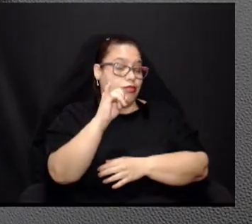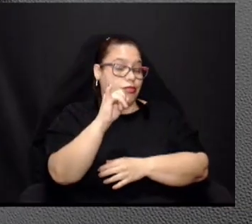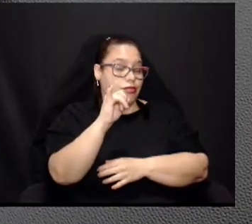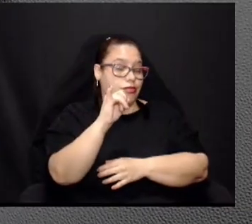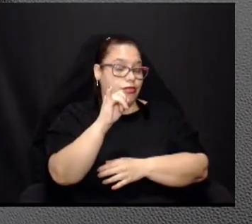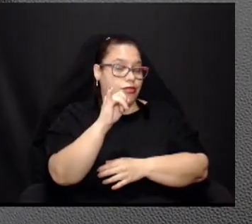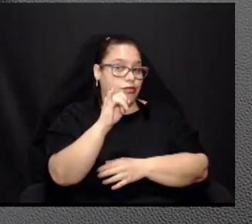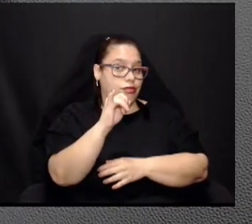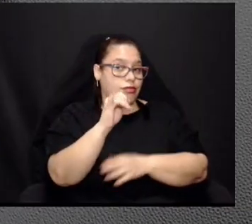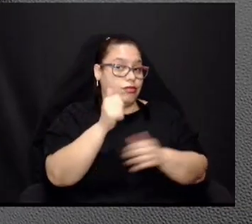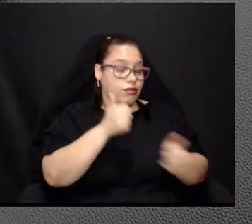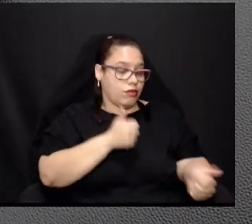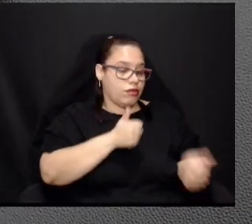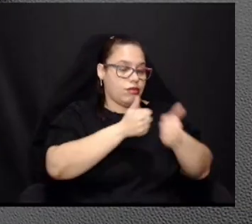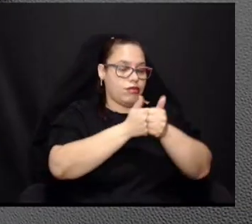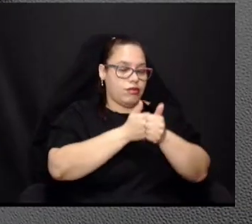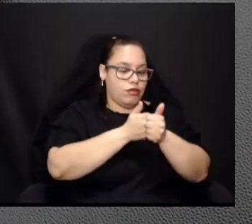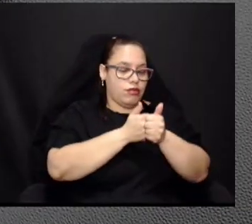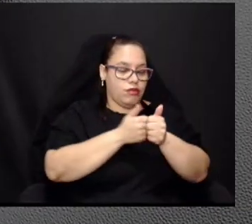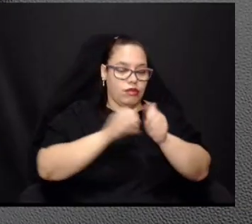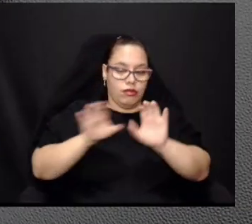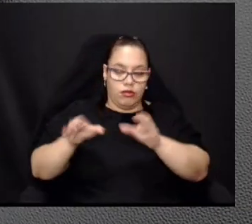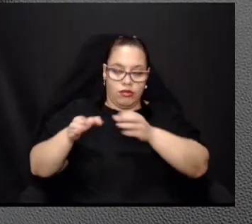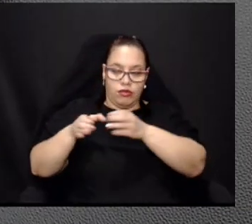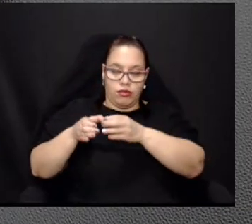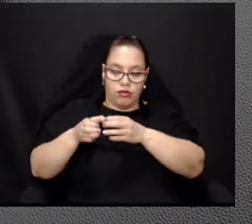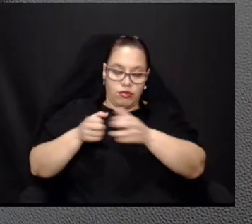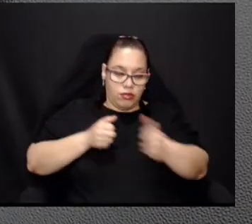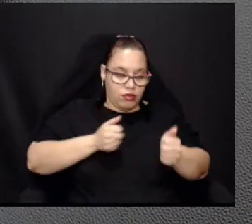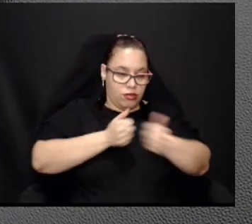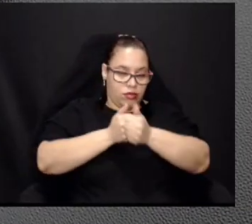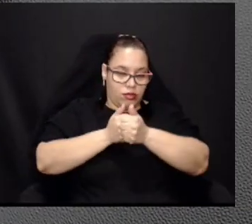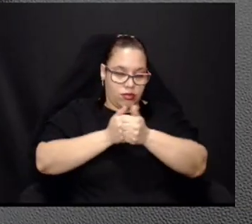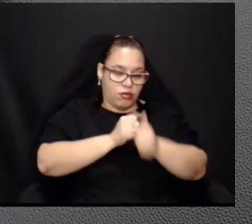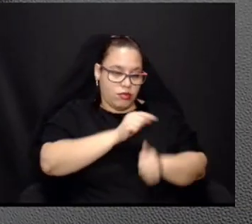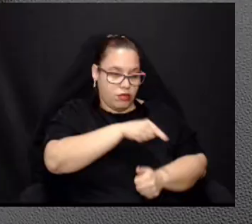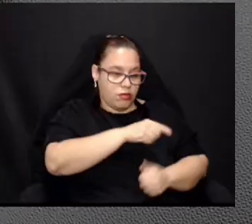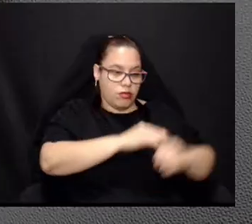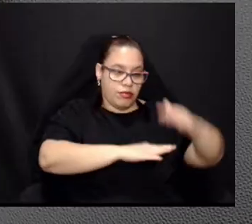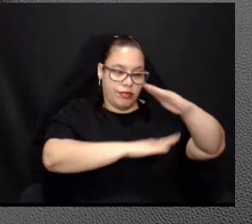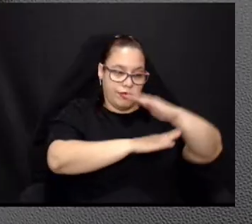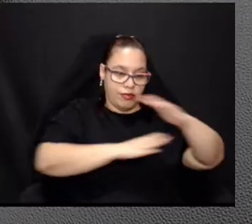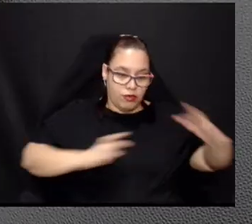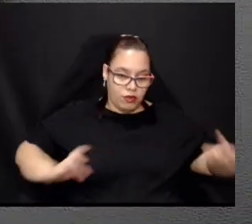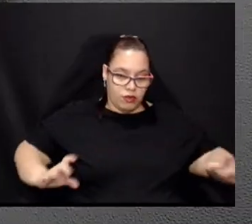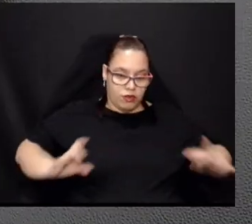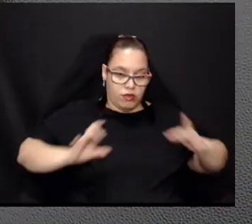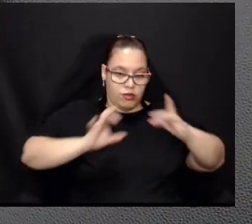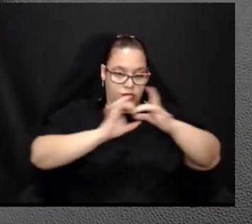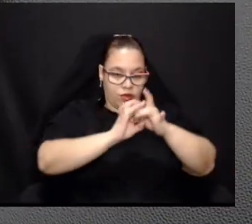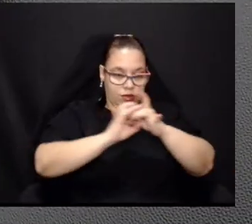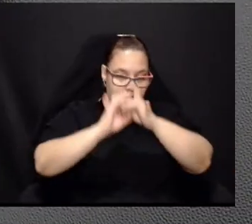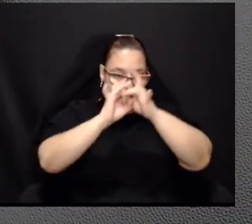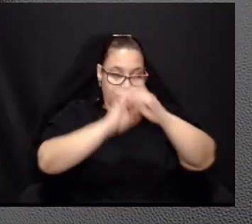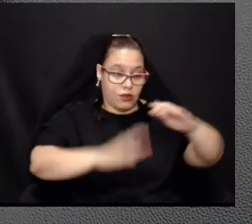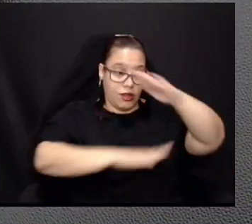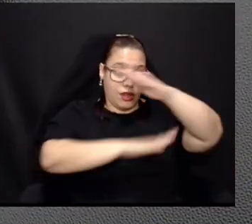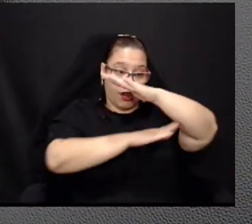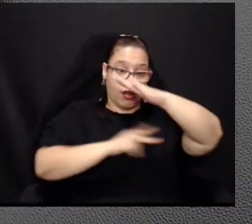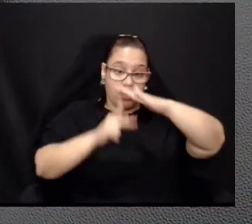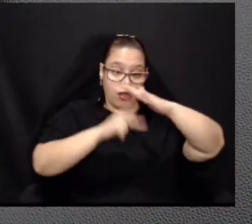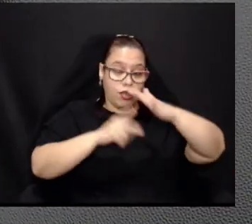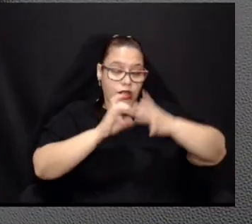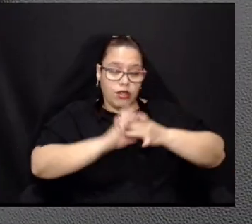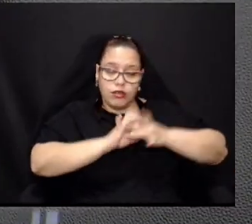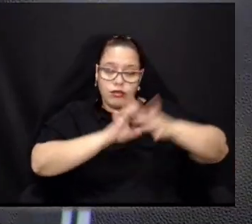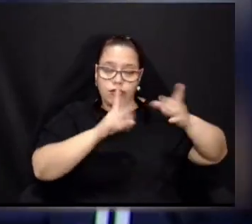aproximar a comunidade da Câmara, né? De fato, fazer com que aqui fosse a casa do povo e que as pessoas se sentissem à vontade. E por que não